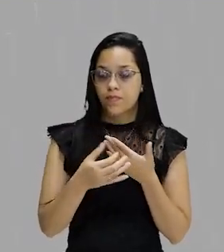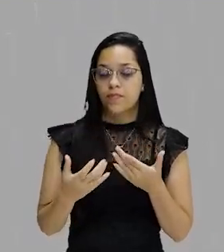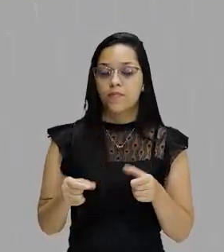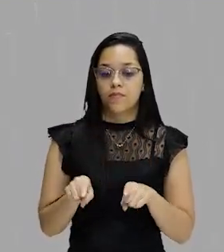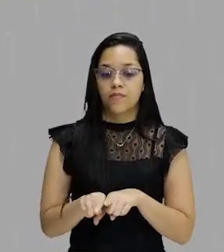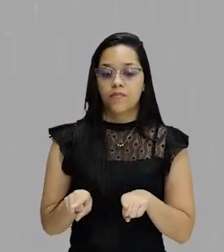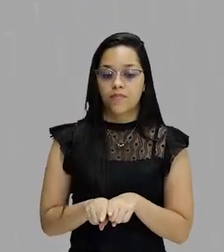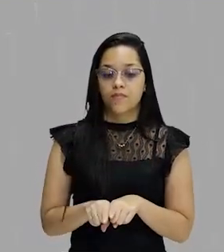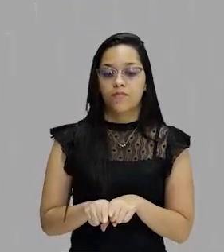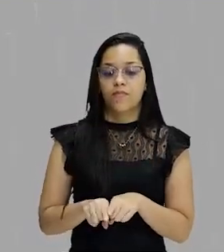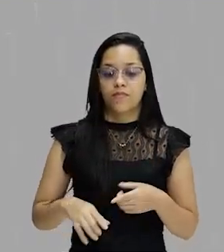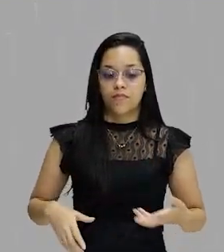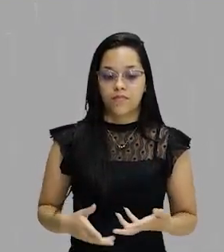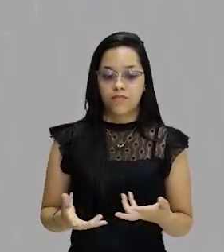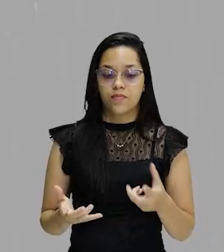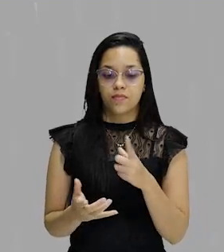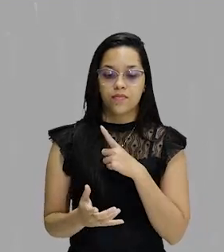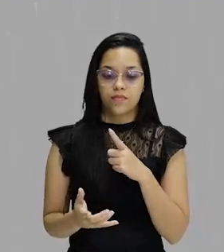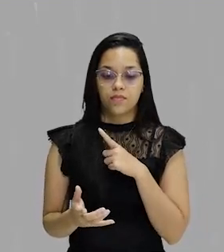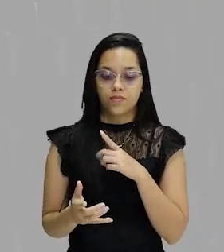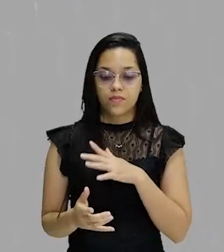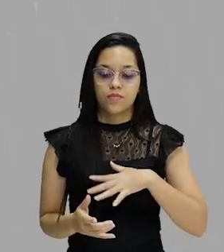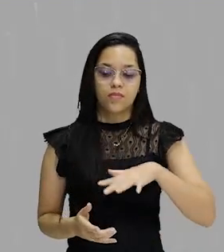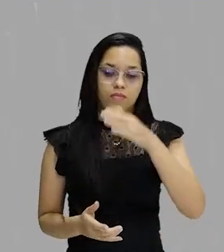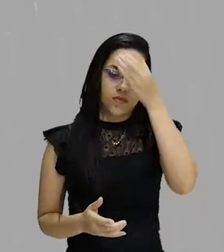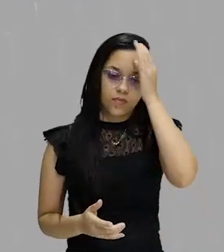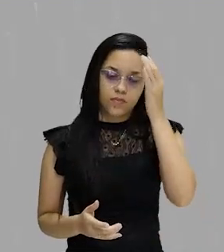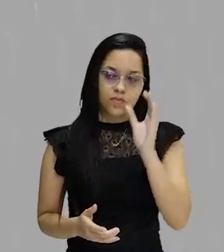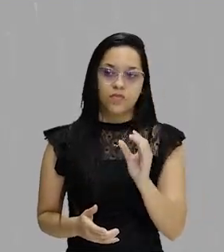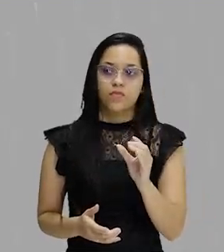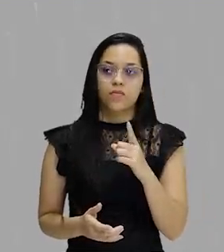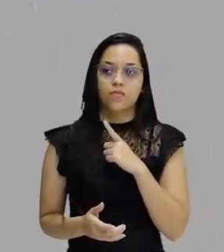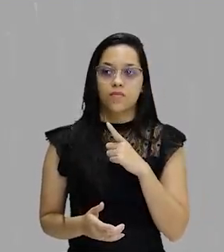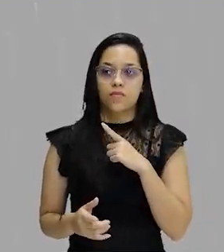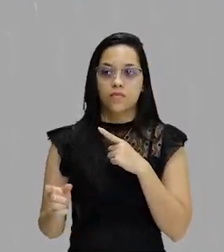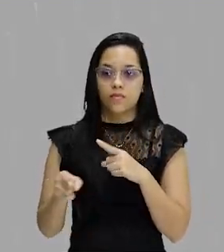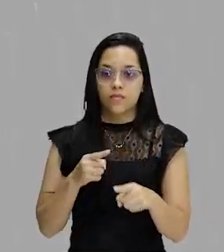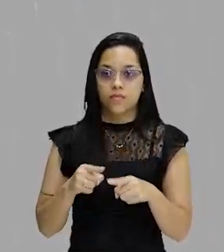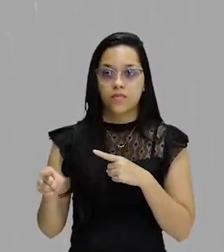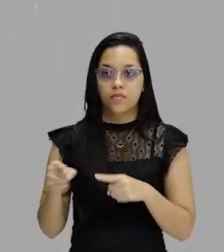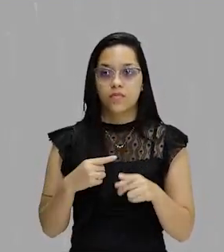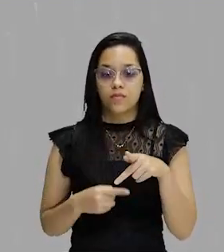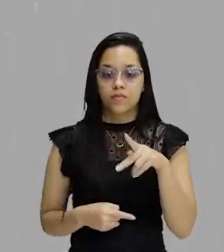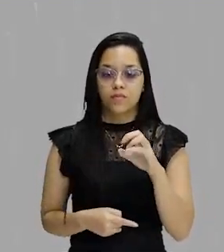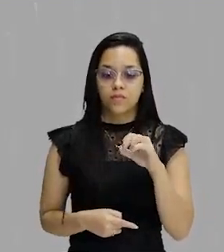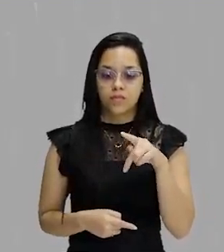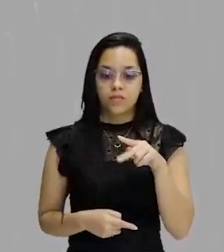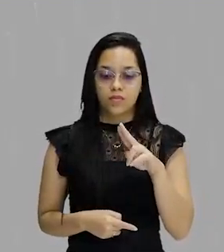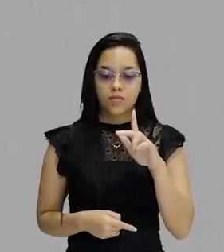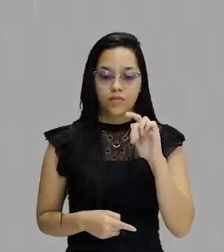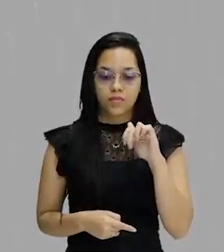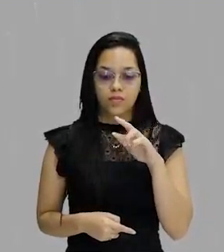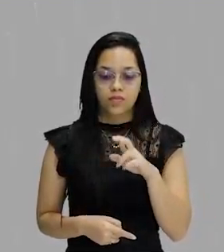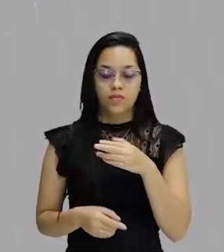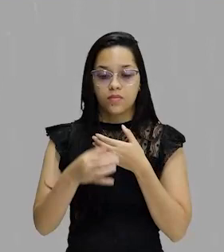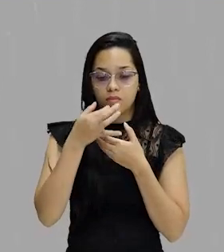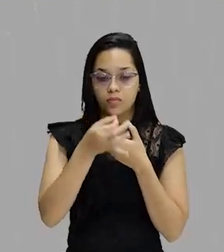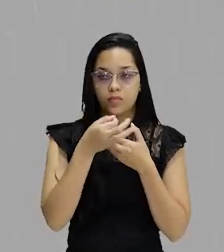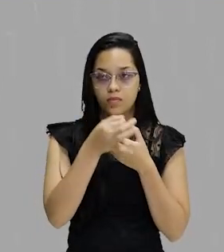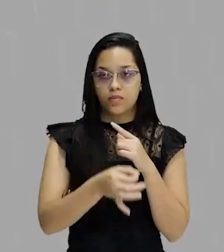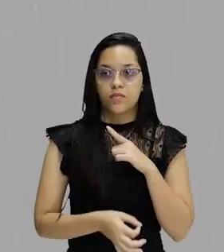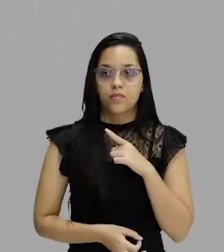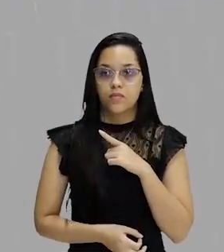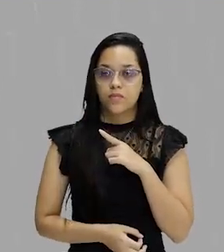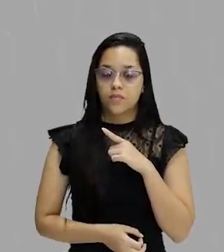que irão se manifestar nesse campo cultural de resistência através da música popular brasileira, criticando